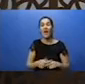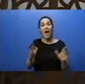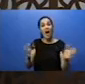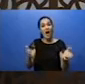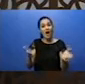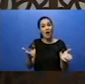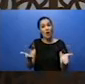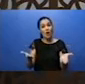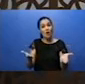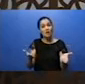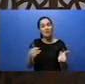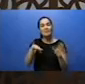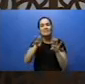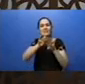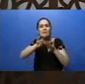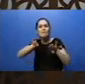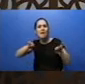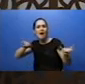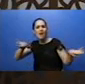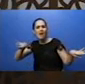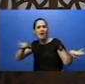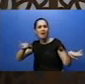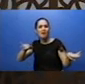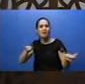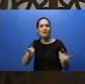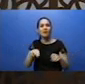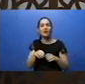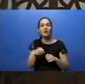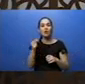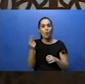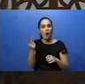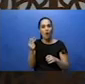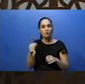Agora, ó, eu vou separar de dois números iguais.